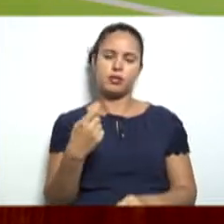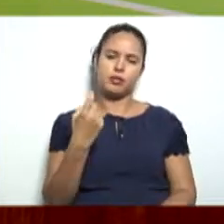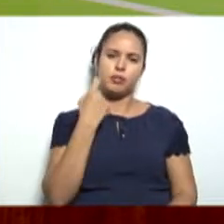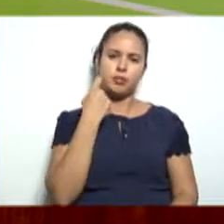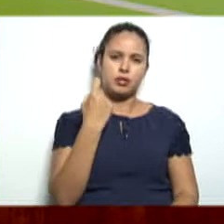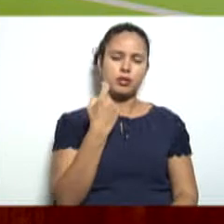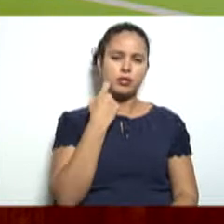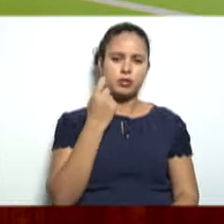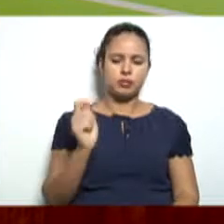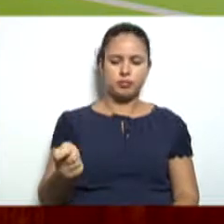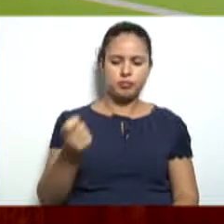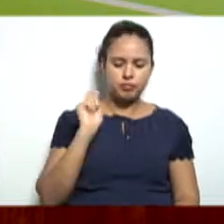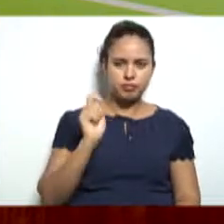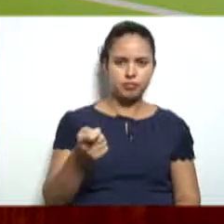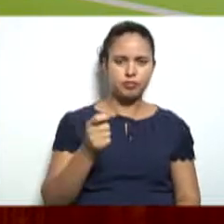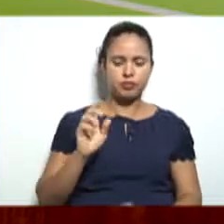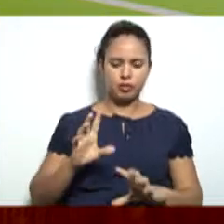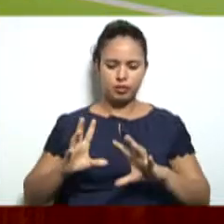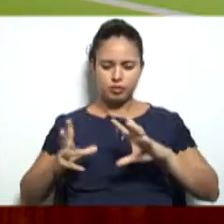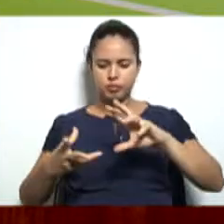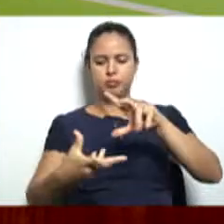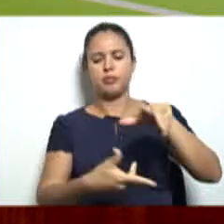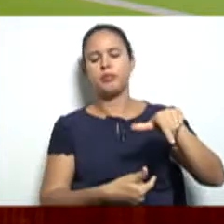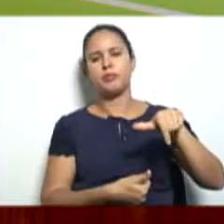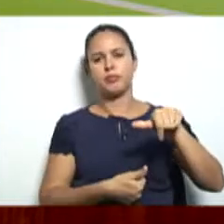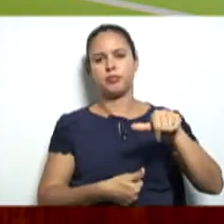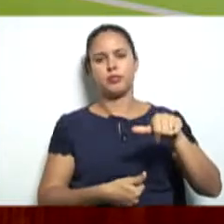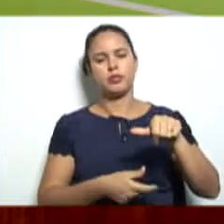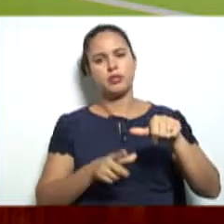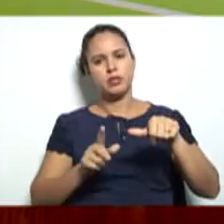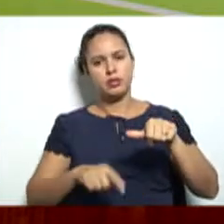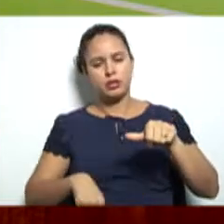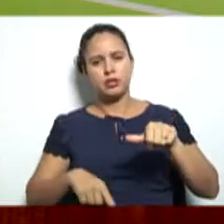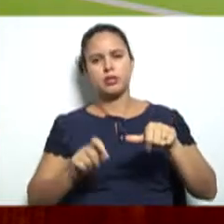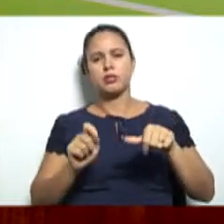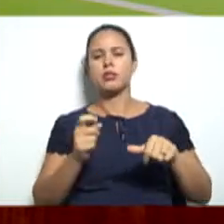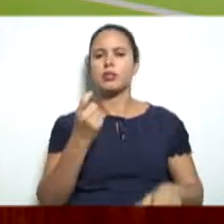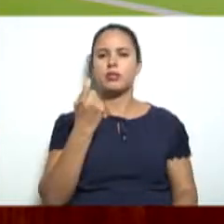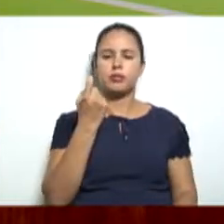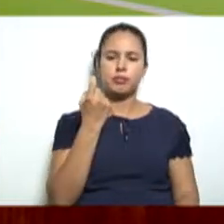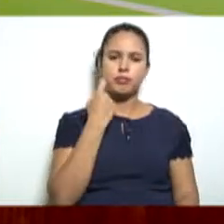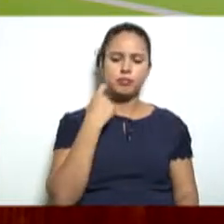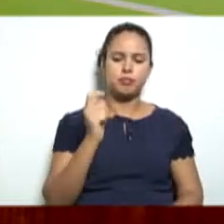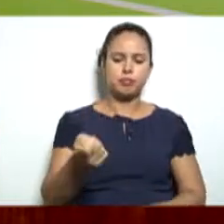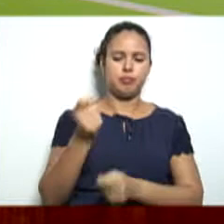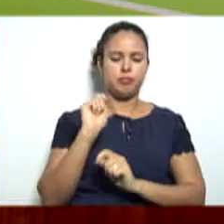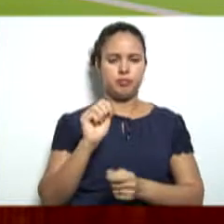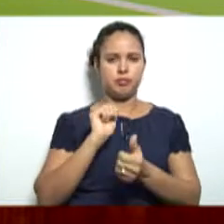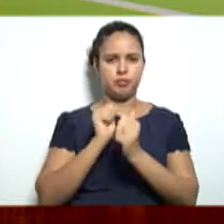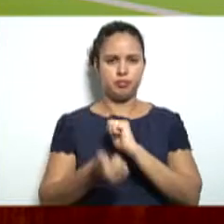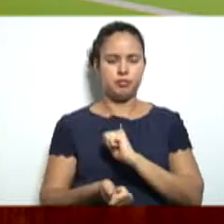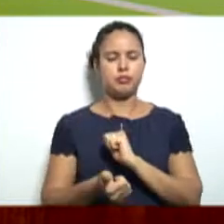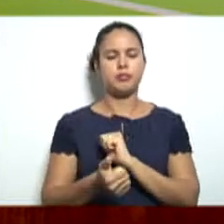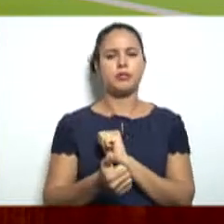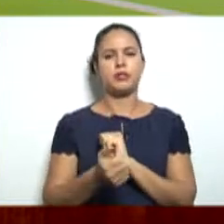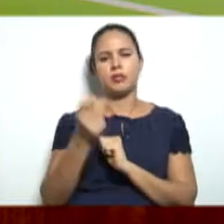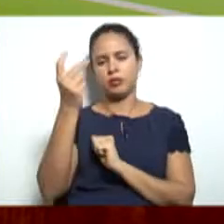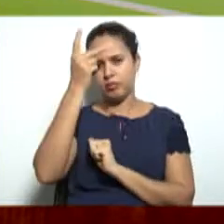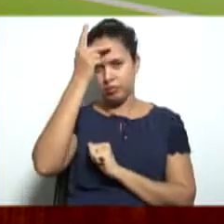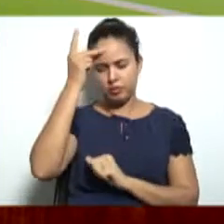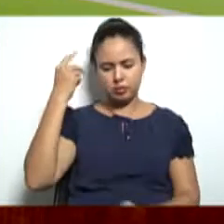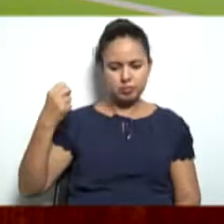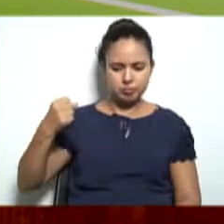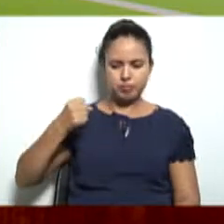né? Nós sabemos que no mundo inteiro esse é um mercado crescente de pesca esportiva, de pessoas que vêm mesmo